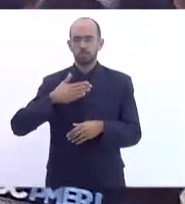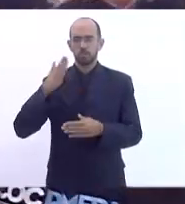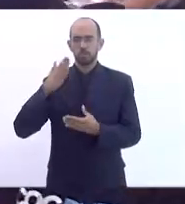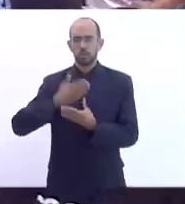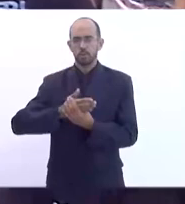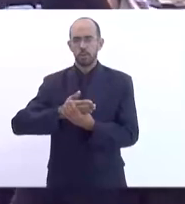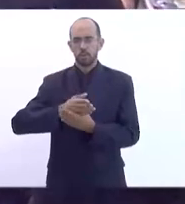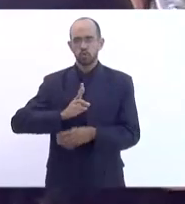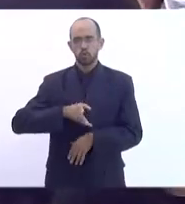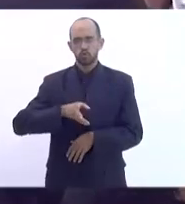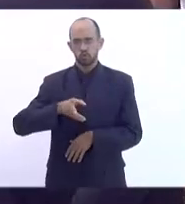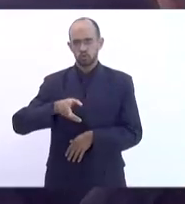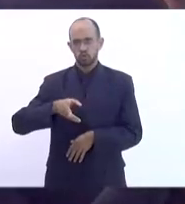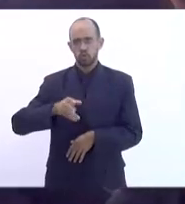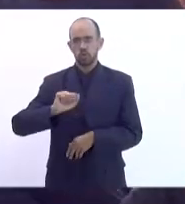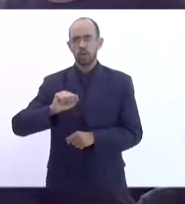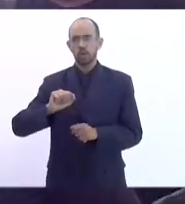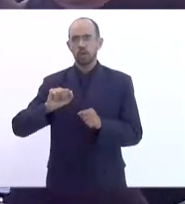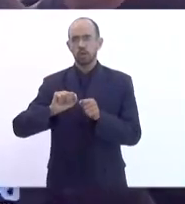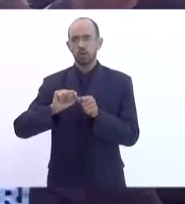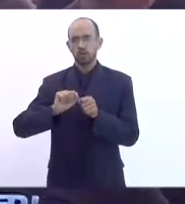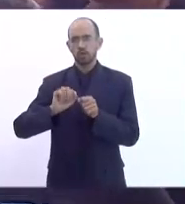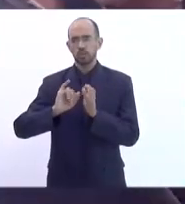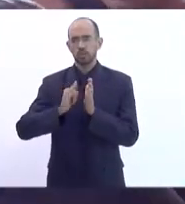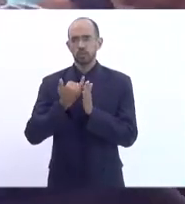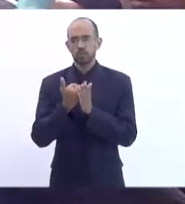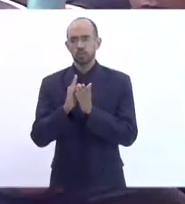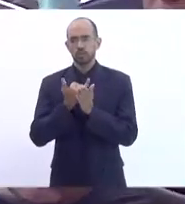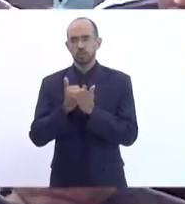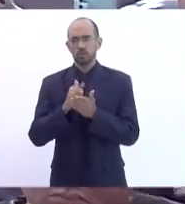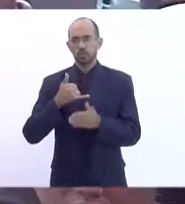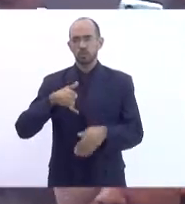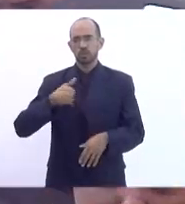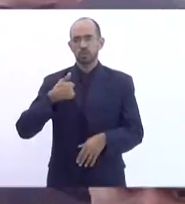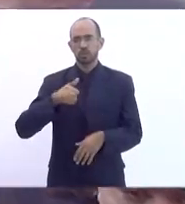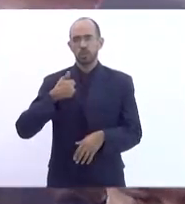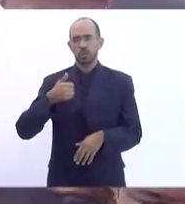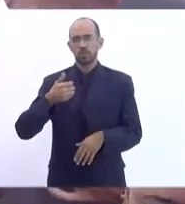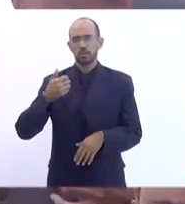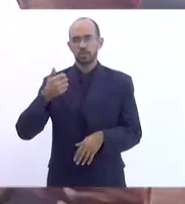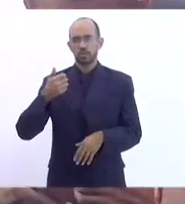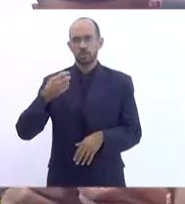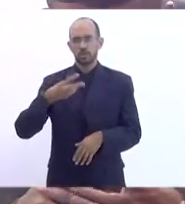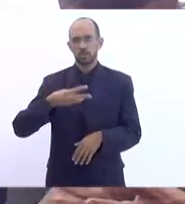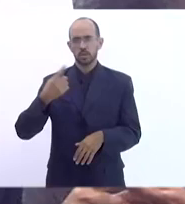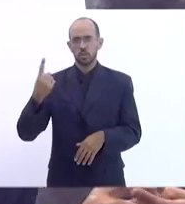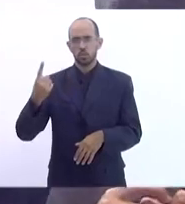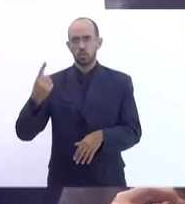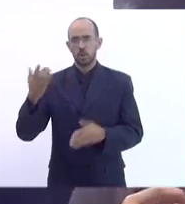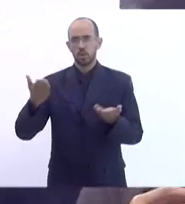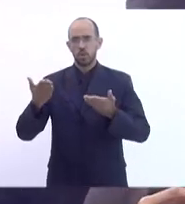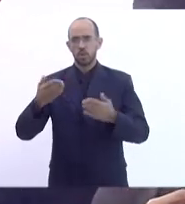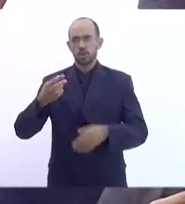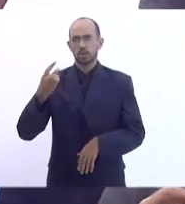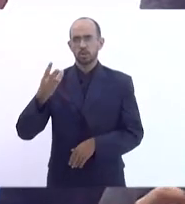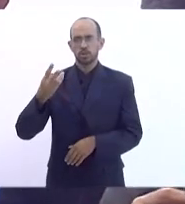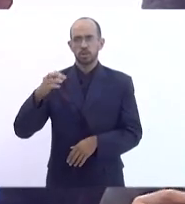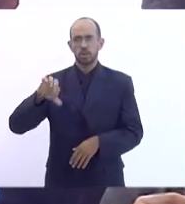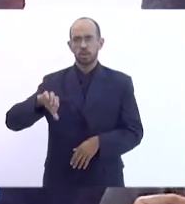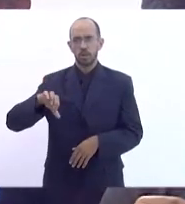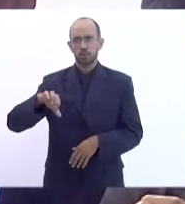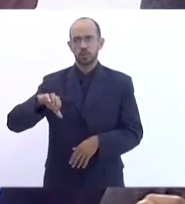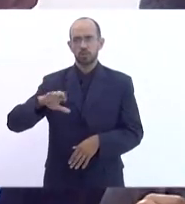Estou dentro do fiz a inscrição com 31 anos eu 39 agora é e existe uma preocupação